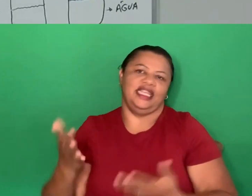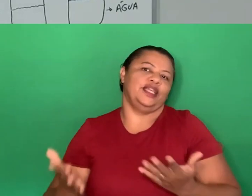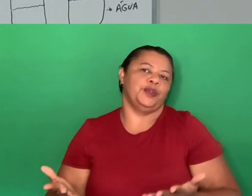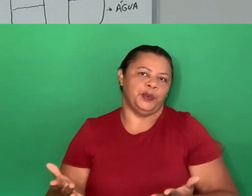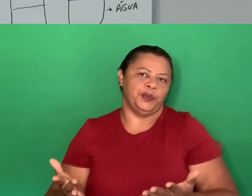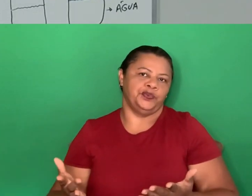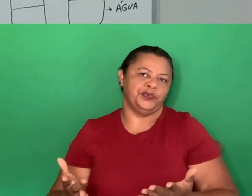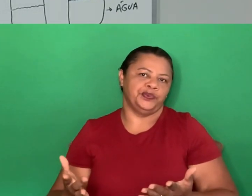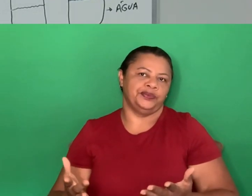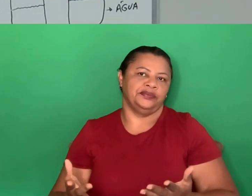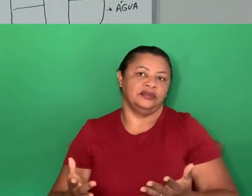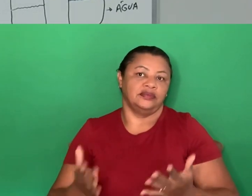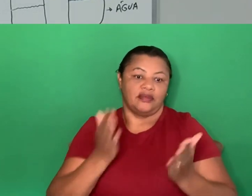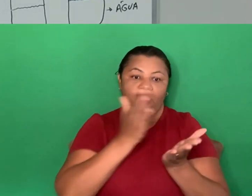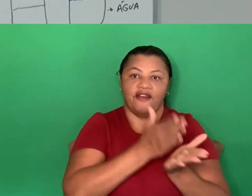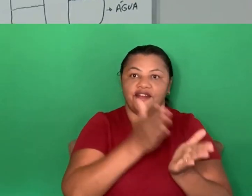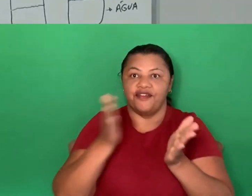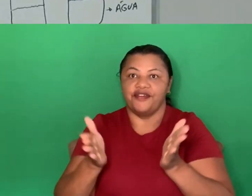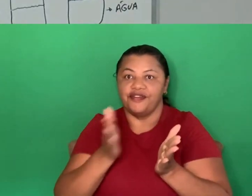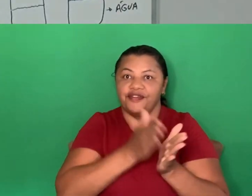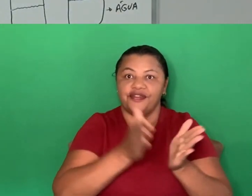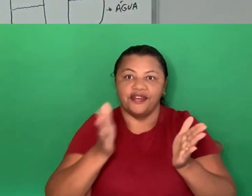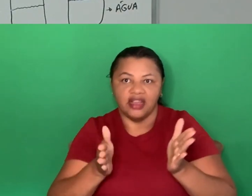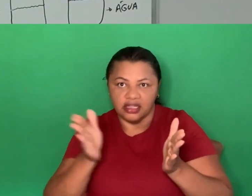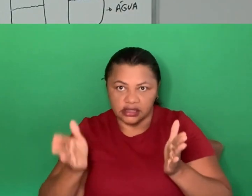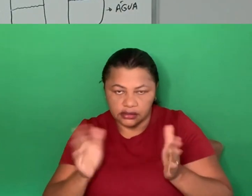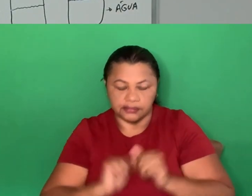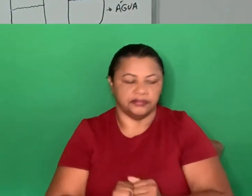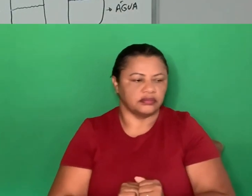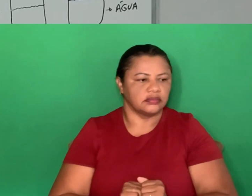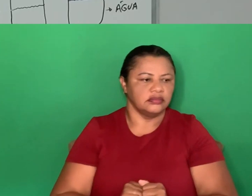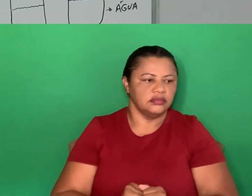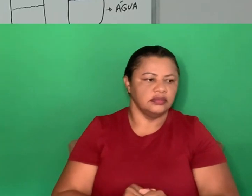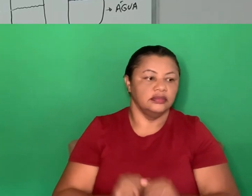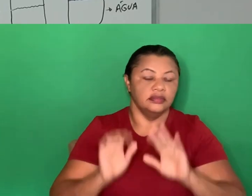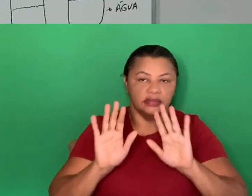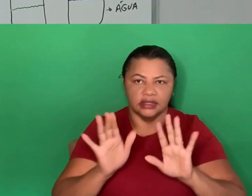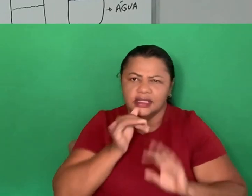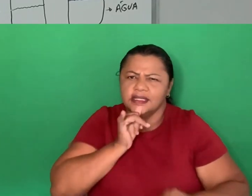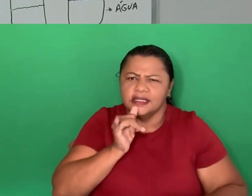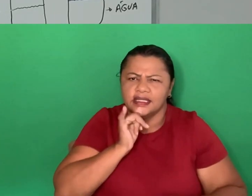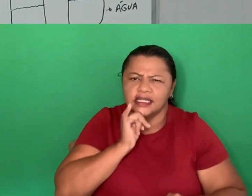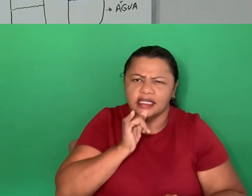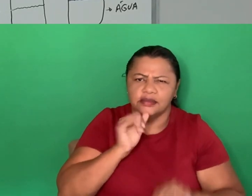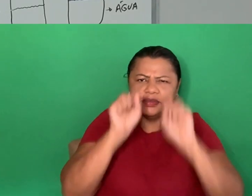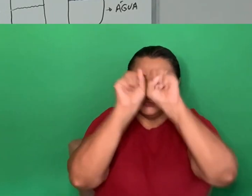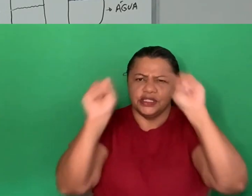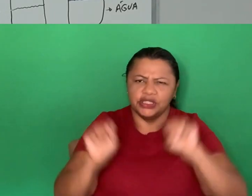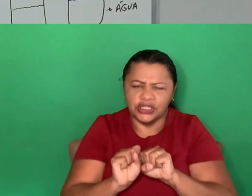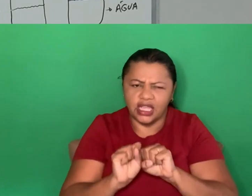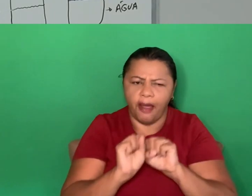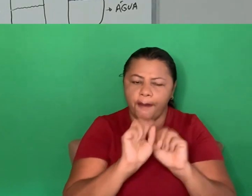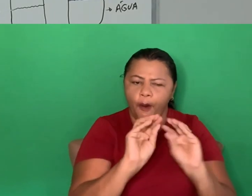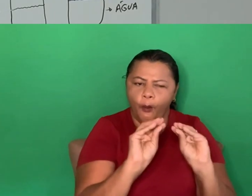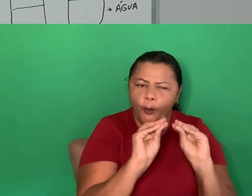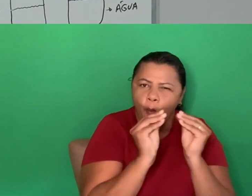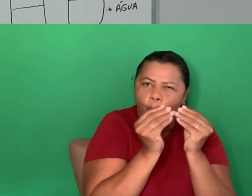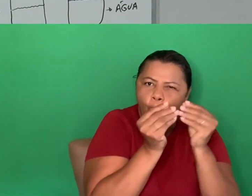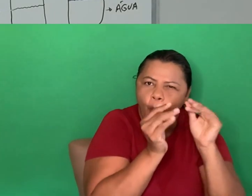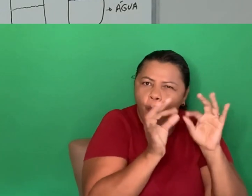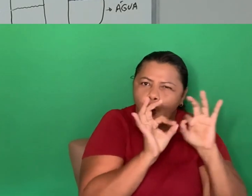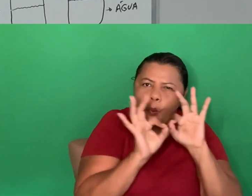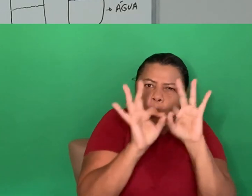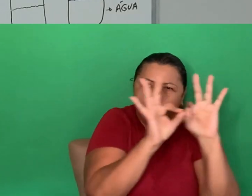duas fases. Isso é um sistema heterogêneo. É uma única substância. Água e óleo, água e areia, água